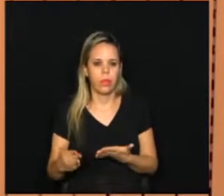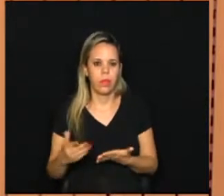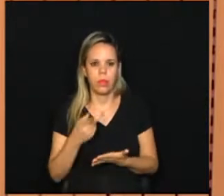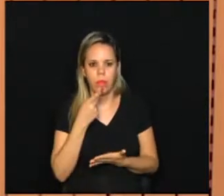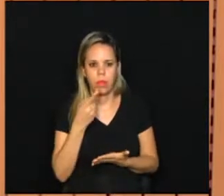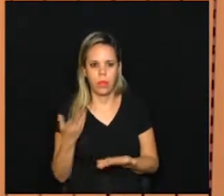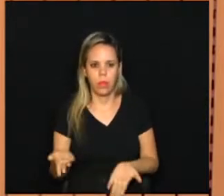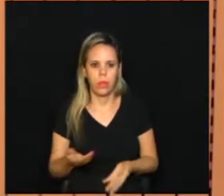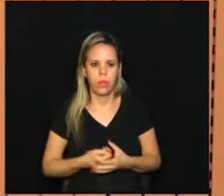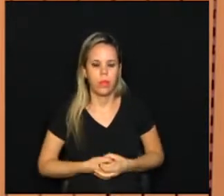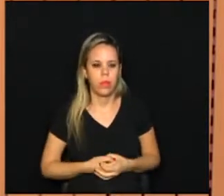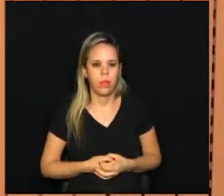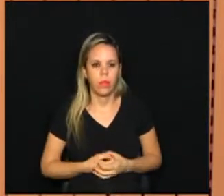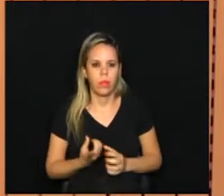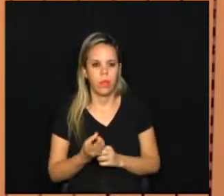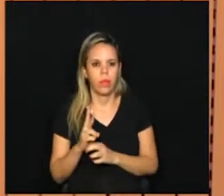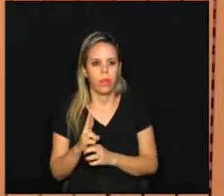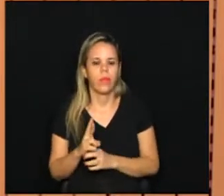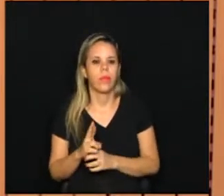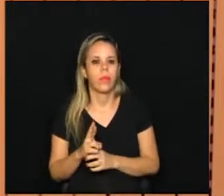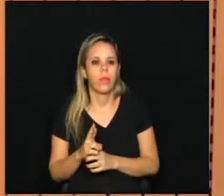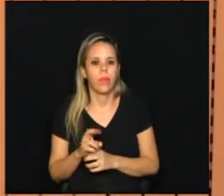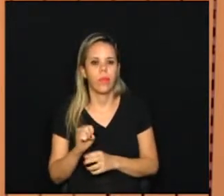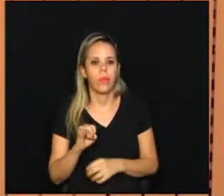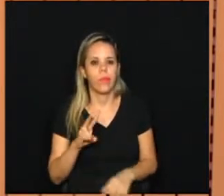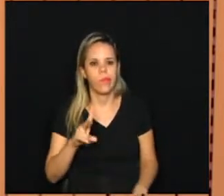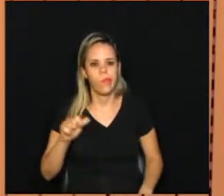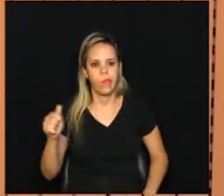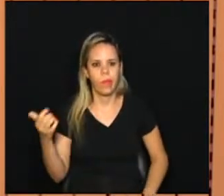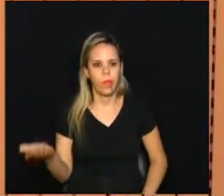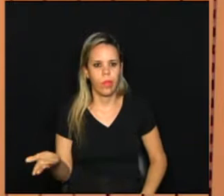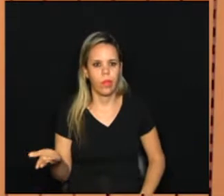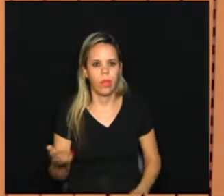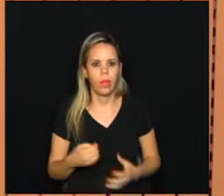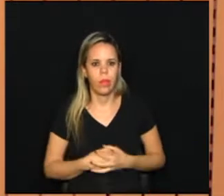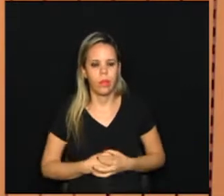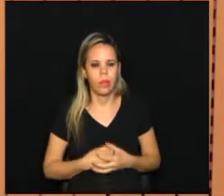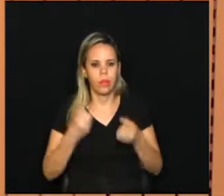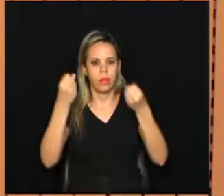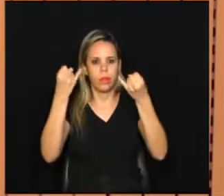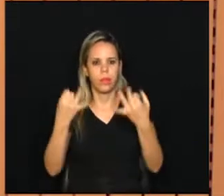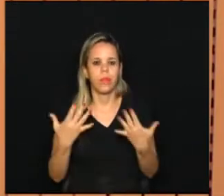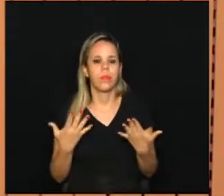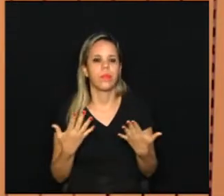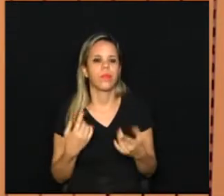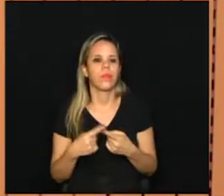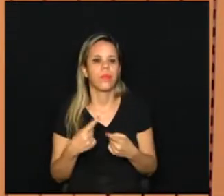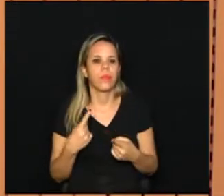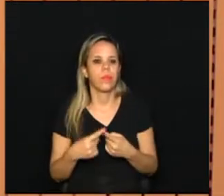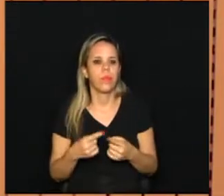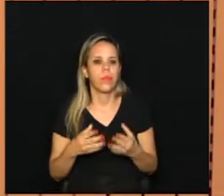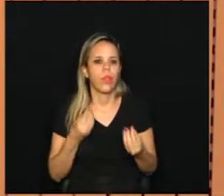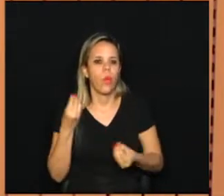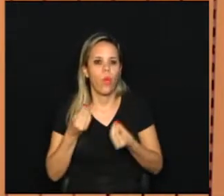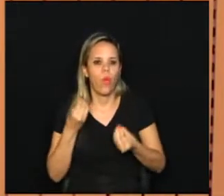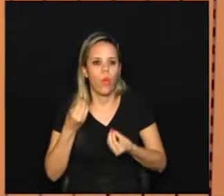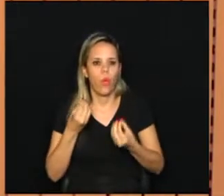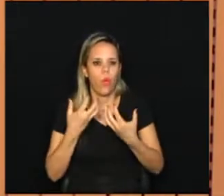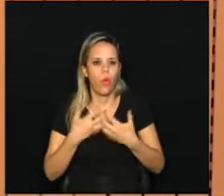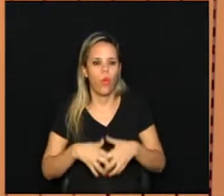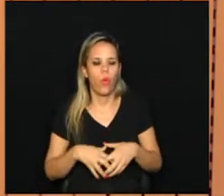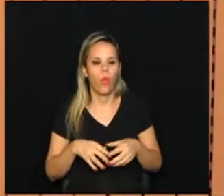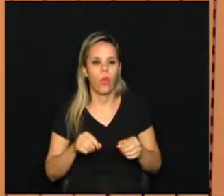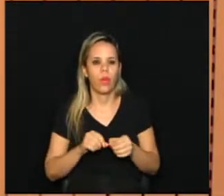chamando a doutora Silvia, né, para ela explicar um pouquinho de como aconteceu, quais foram